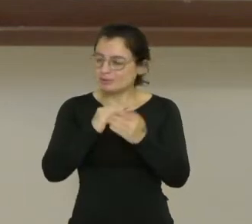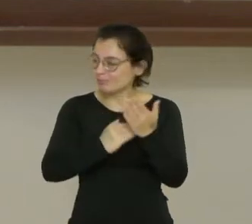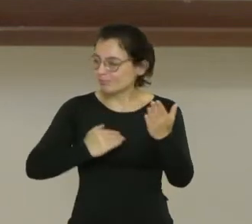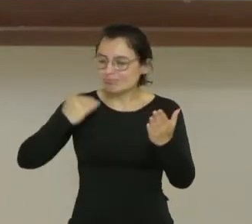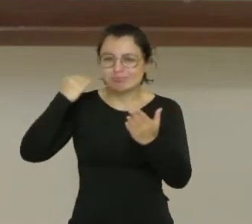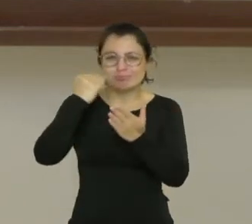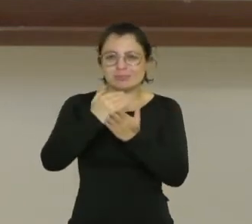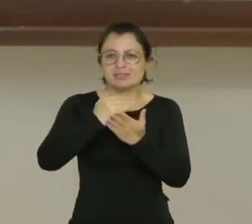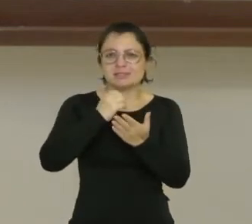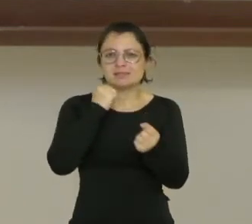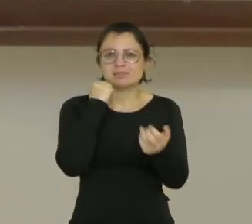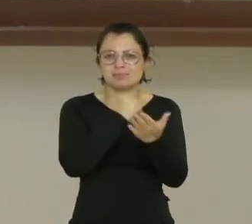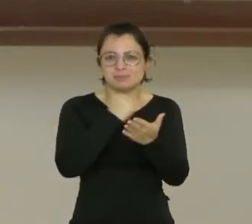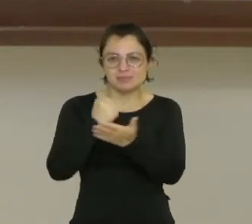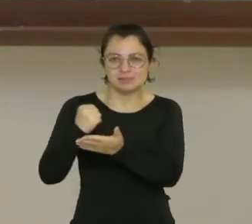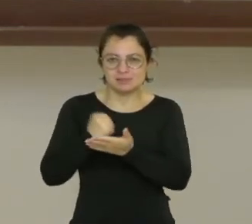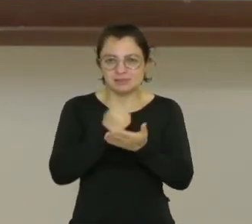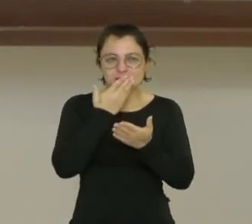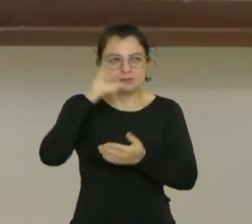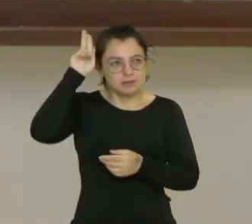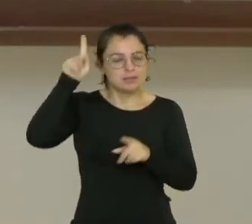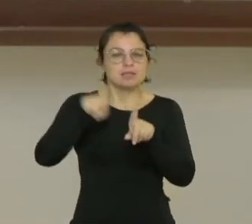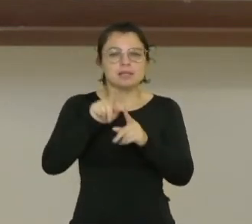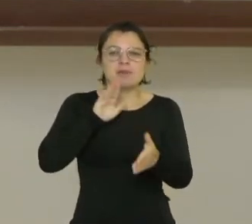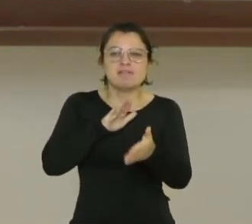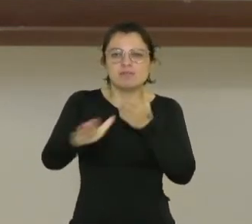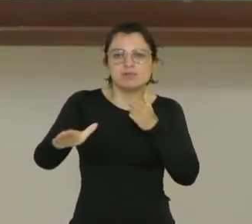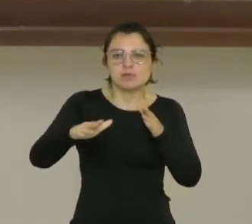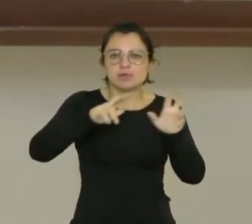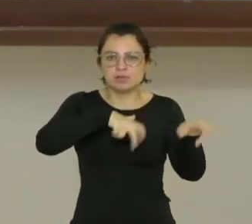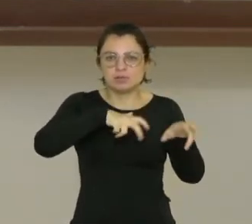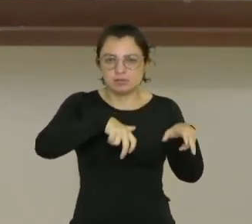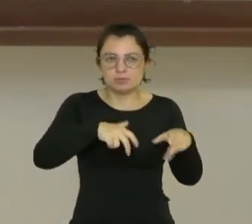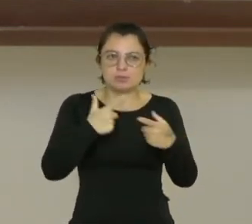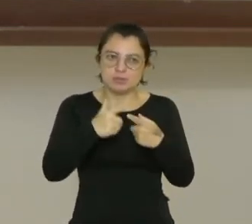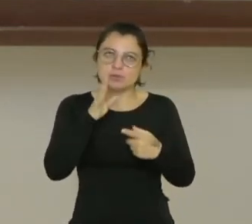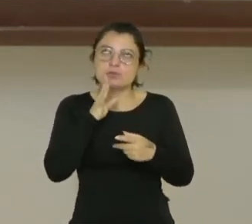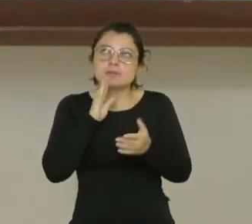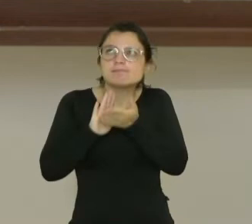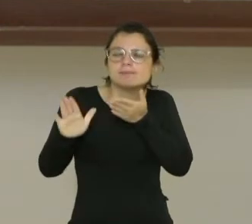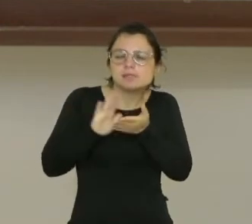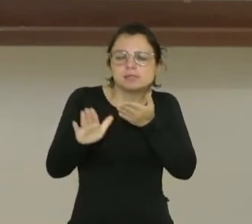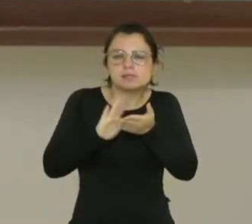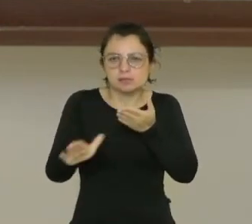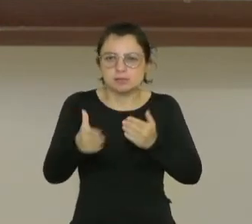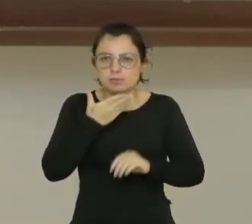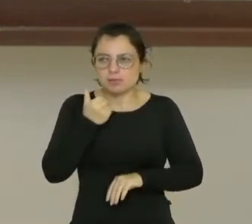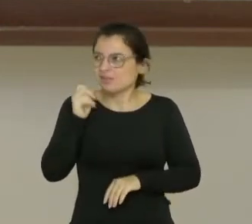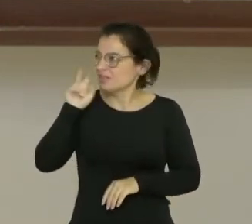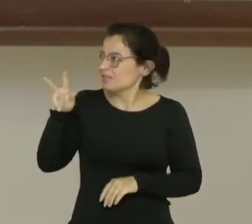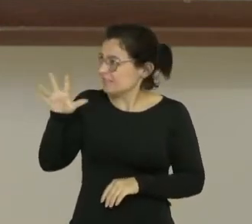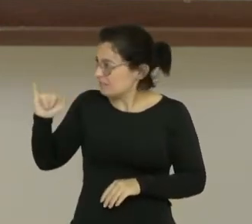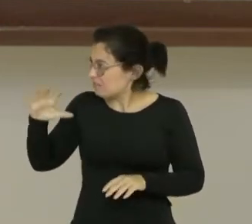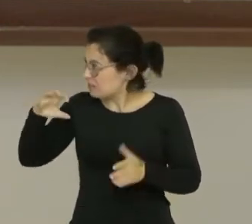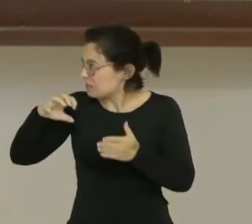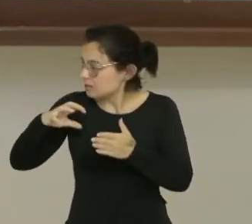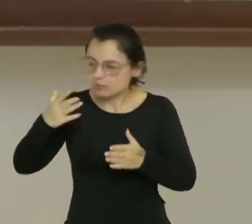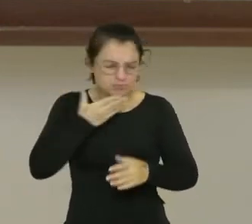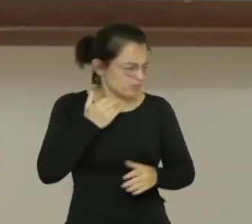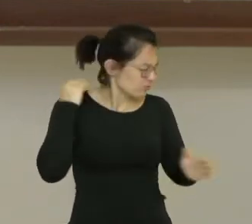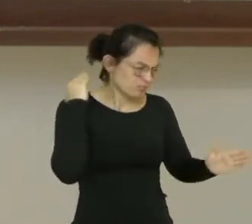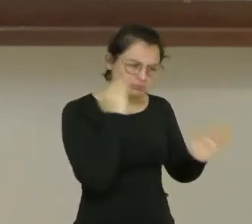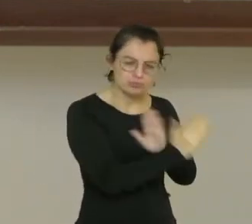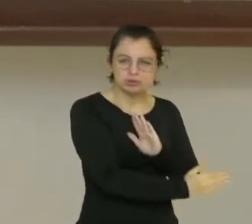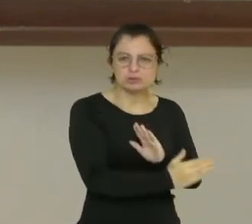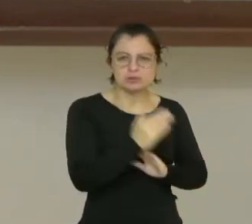né? Mas também as fugas para o interior, porque eles conheciam o território, então eles fugiam, principalmente quando percebiam que estavam sendo explorados